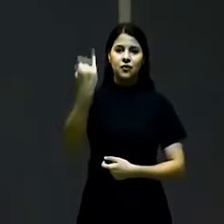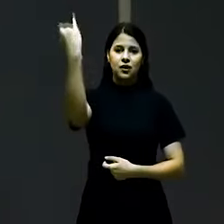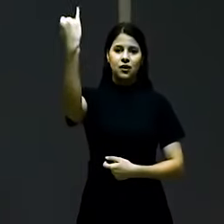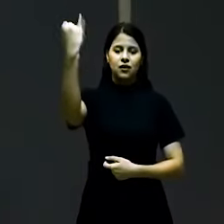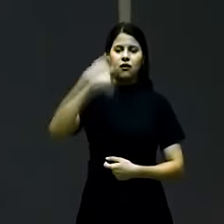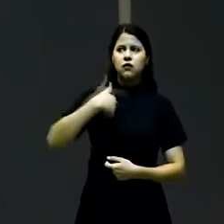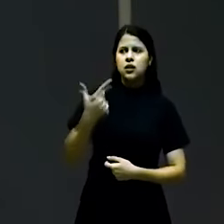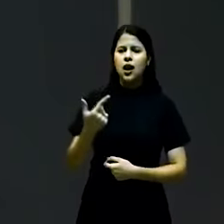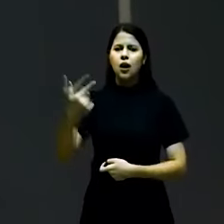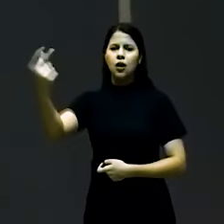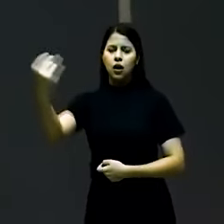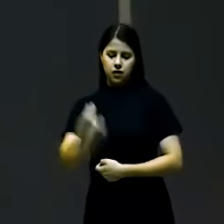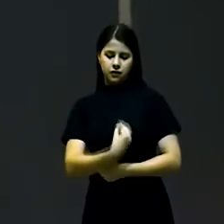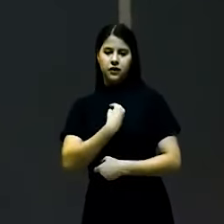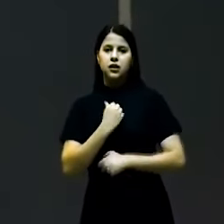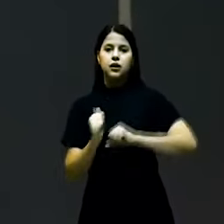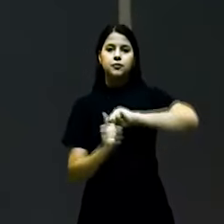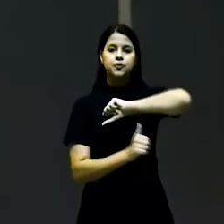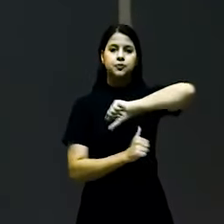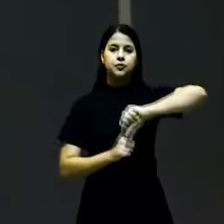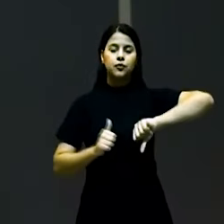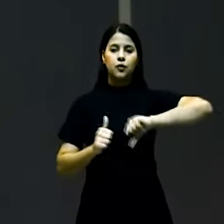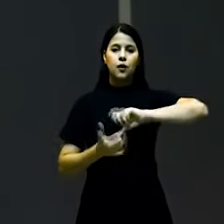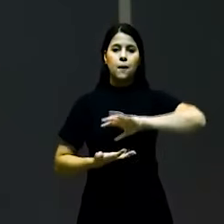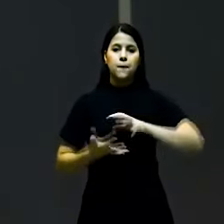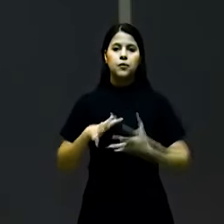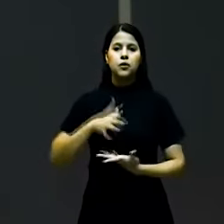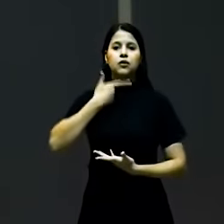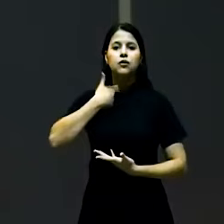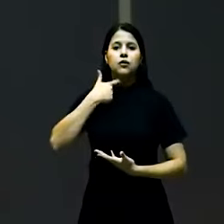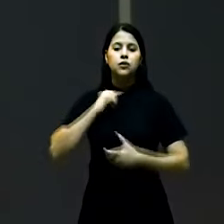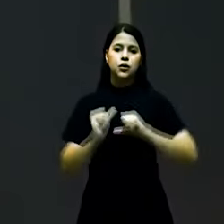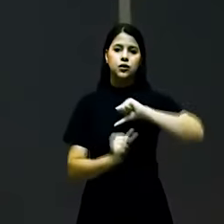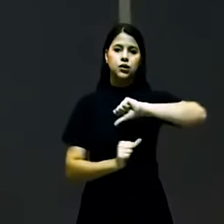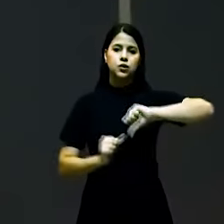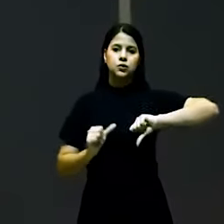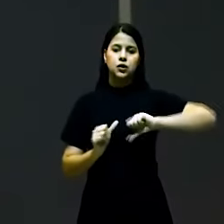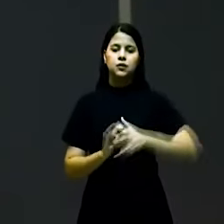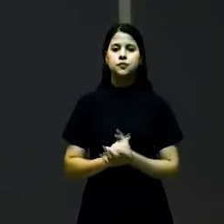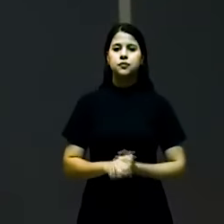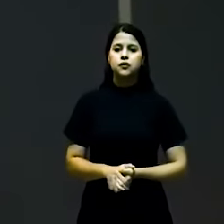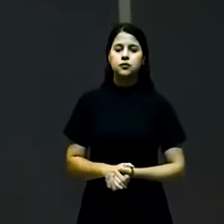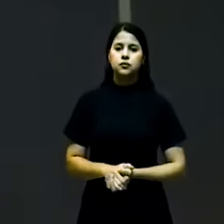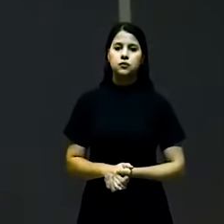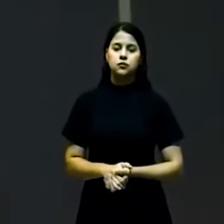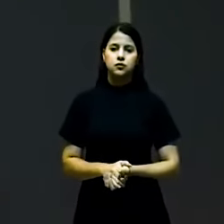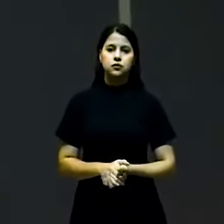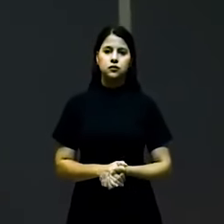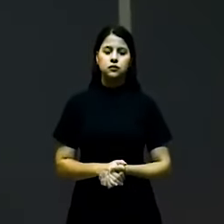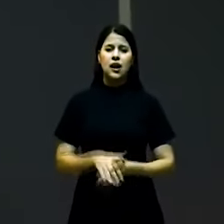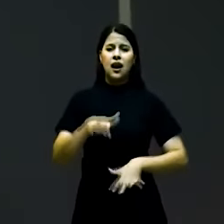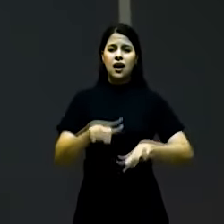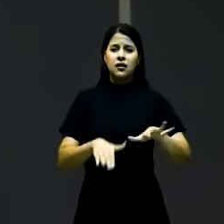daqui transformado, querendo mudar. Às vezes são temas que